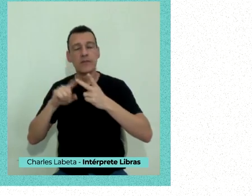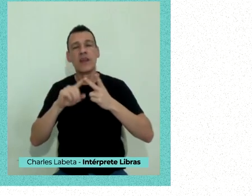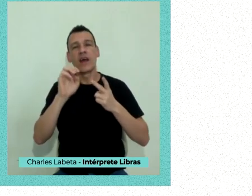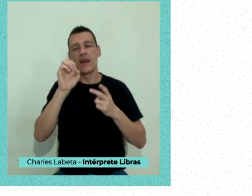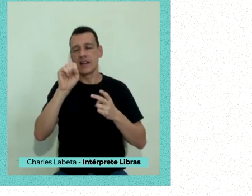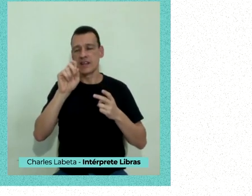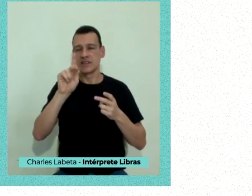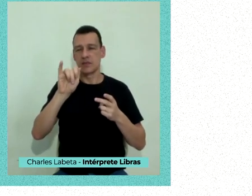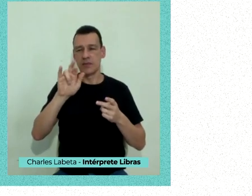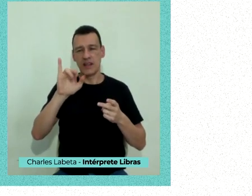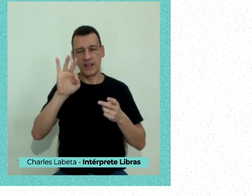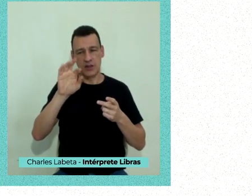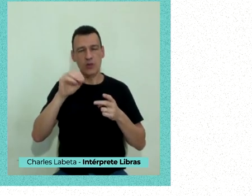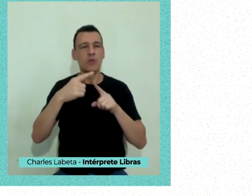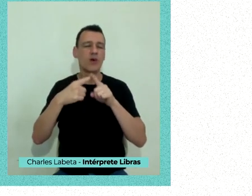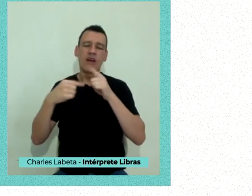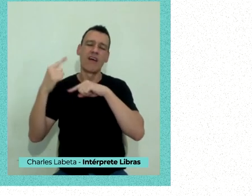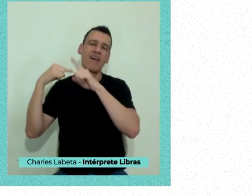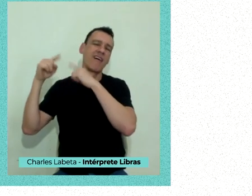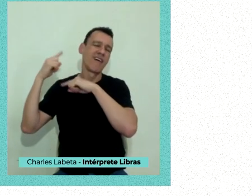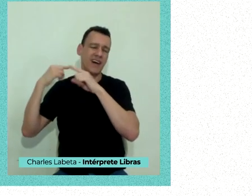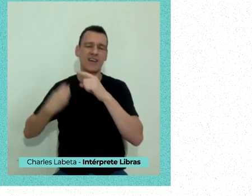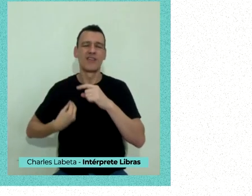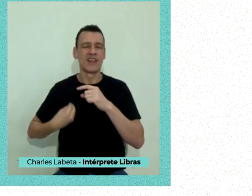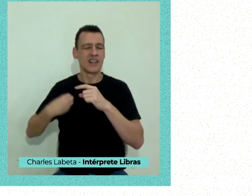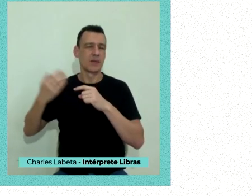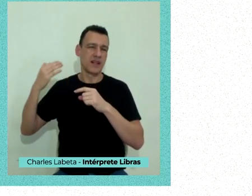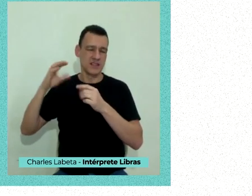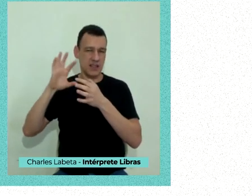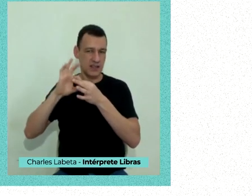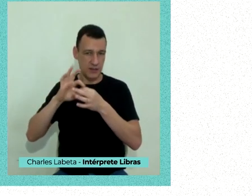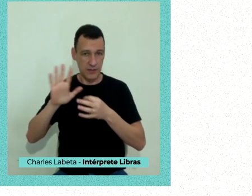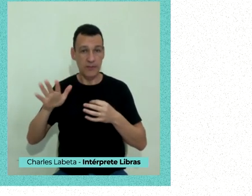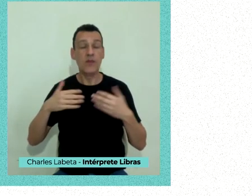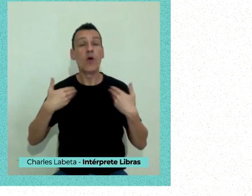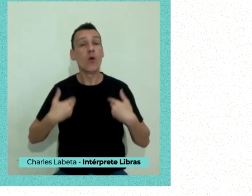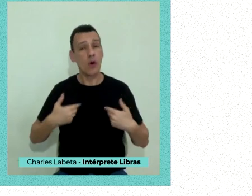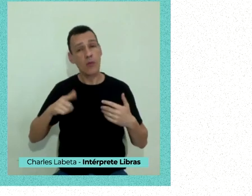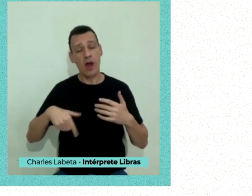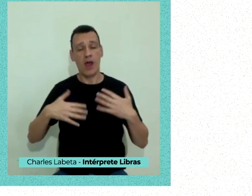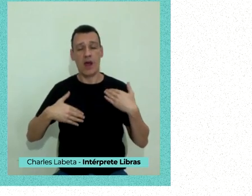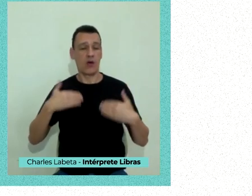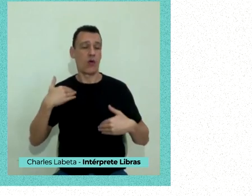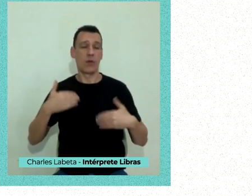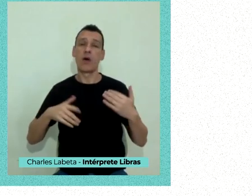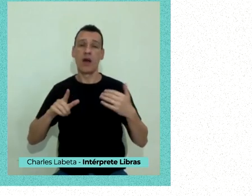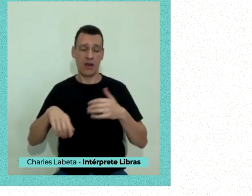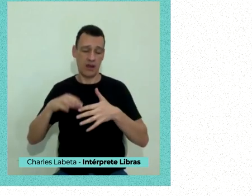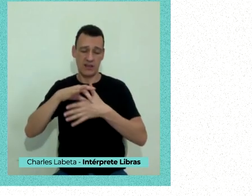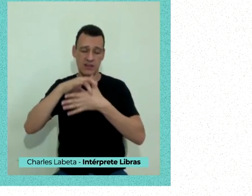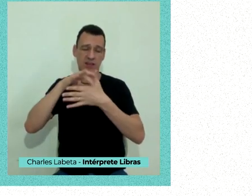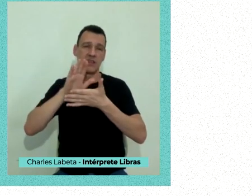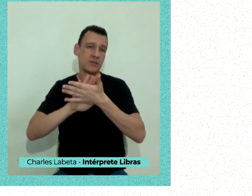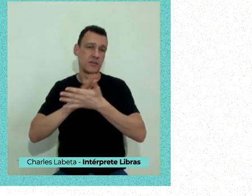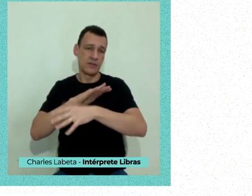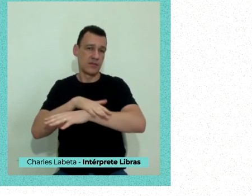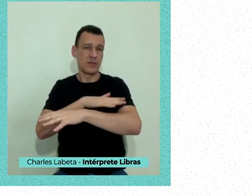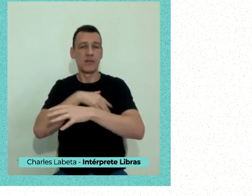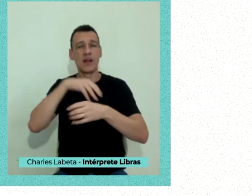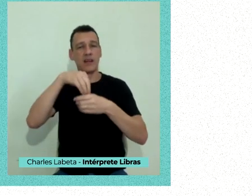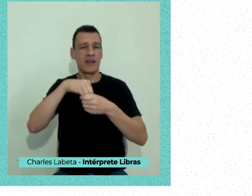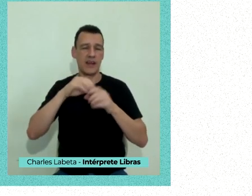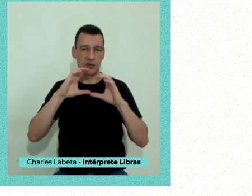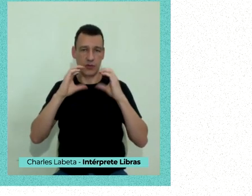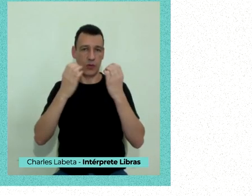esses ancestrais, antepassados. E o corpo é essa matéria que está dentro da comunidade. E quando a